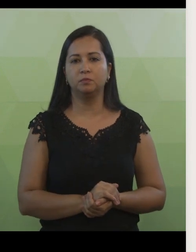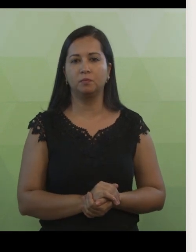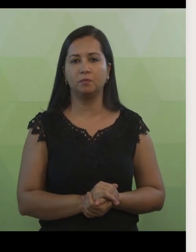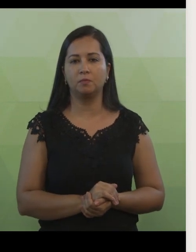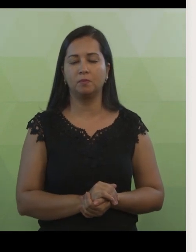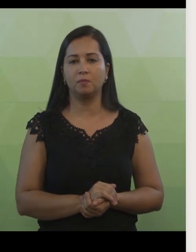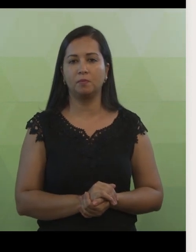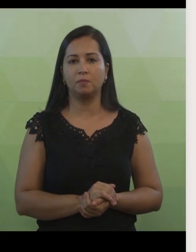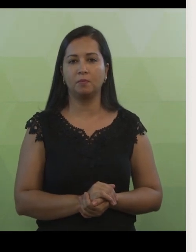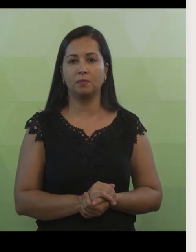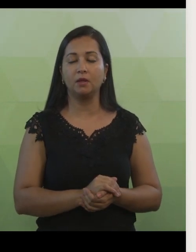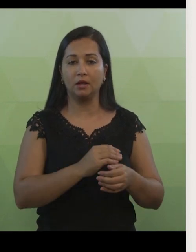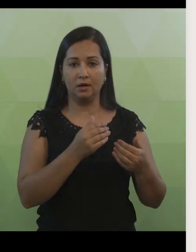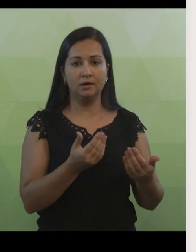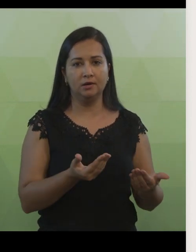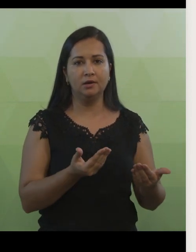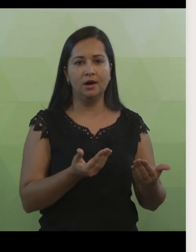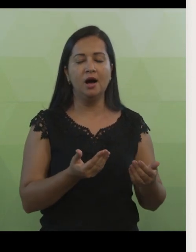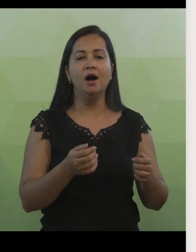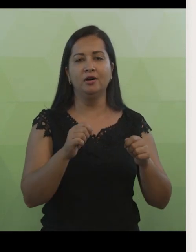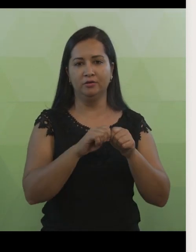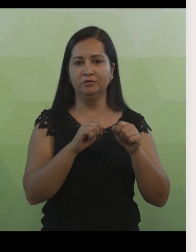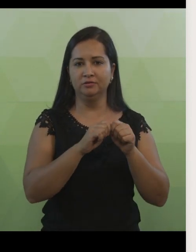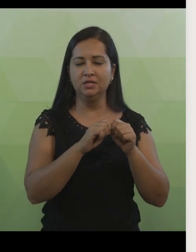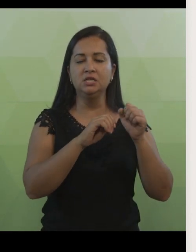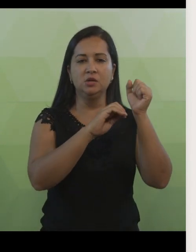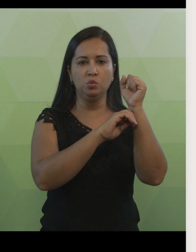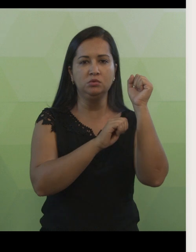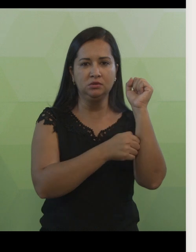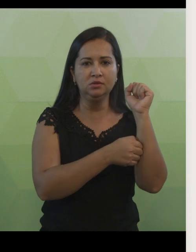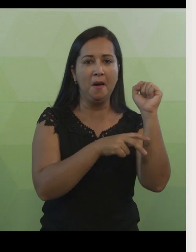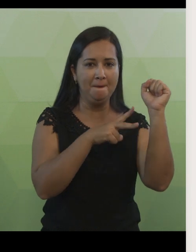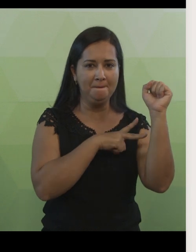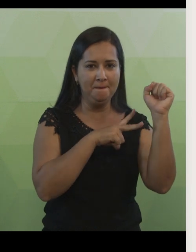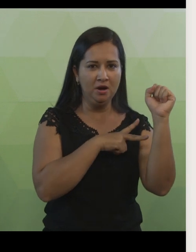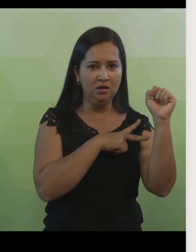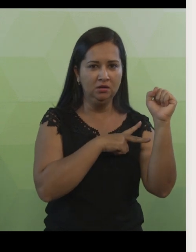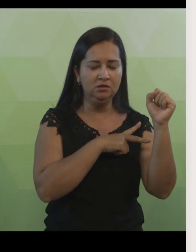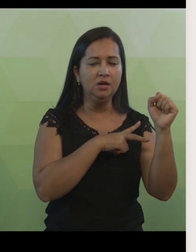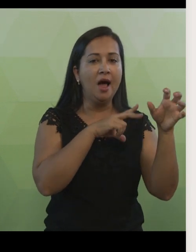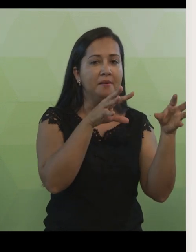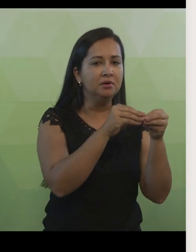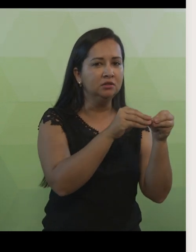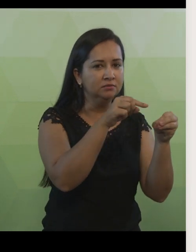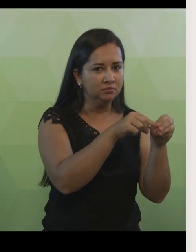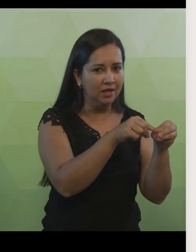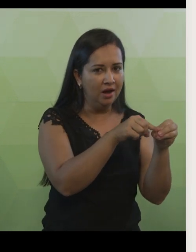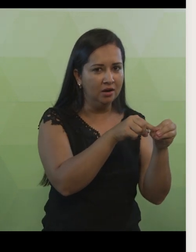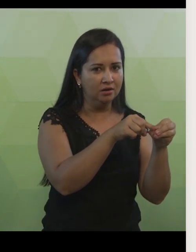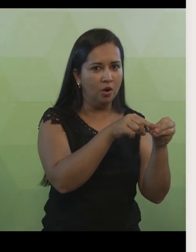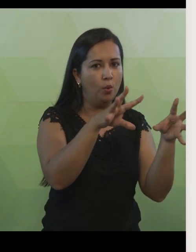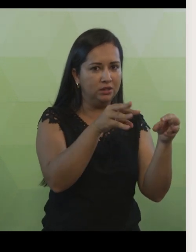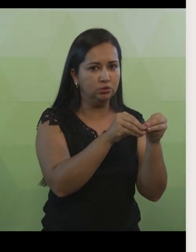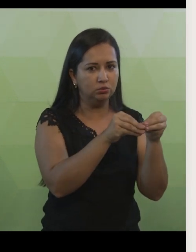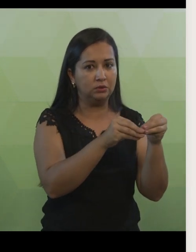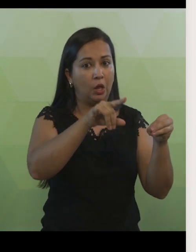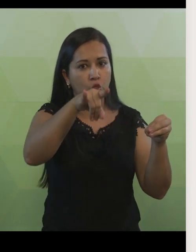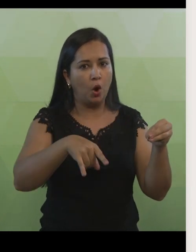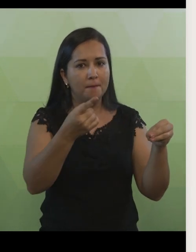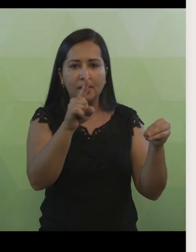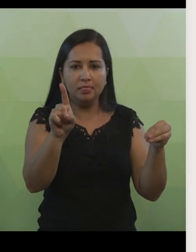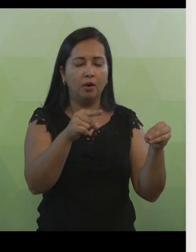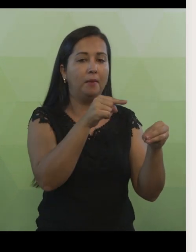Aí você vai utilizar a chave privada para criptografar esse hash e não o documento.